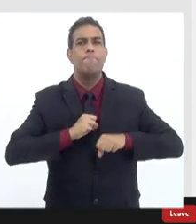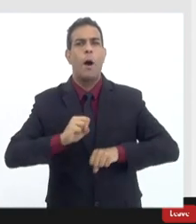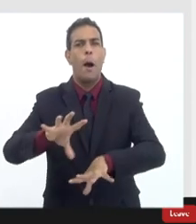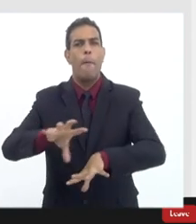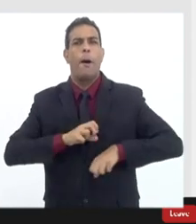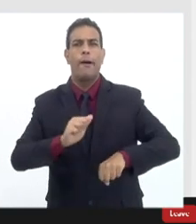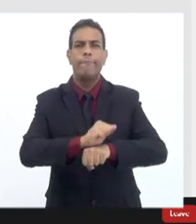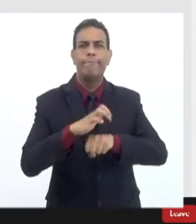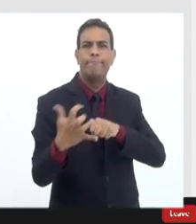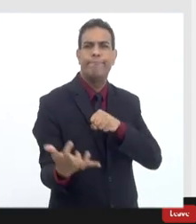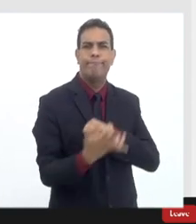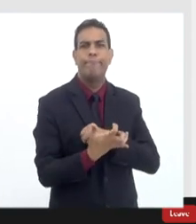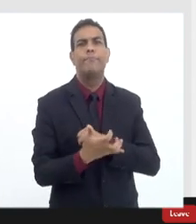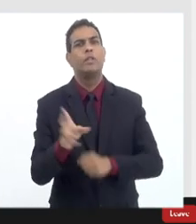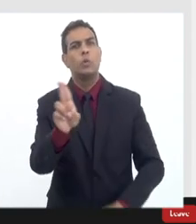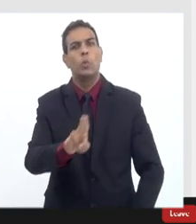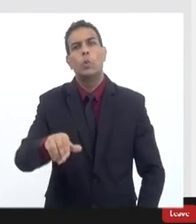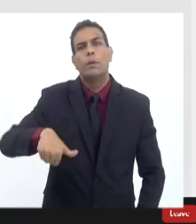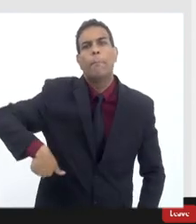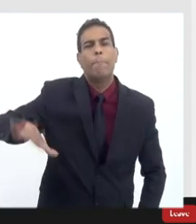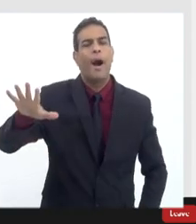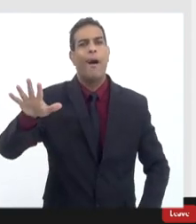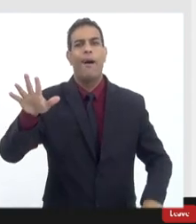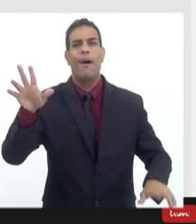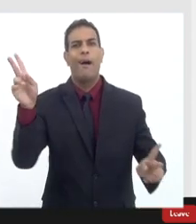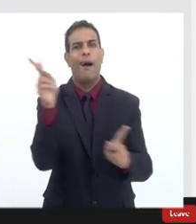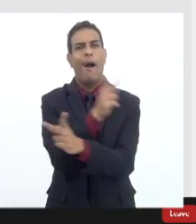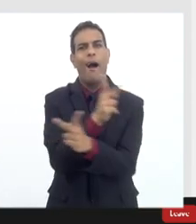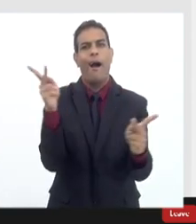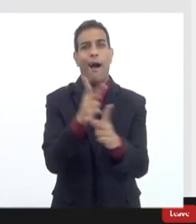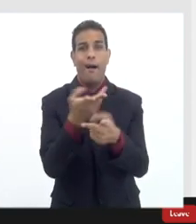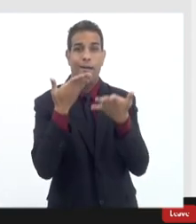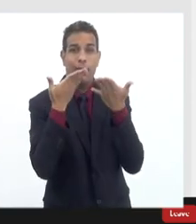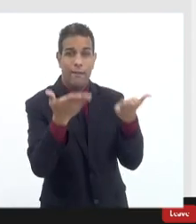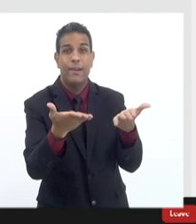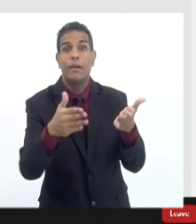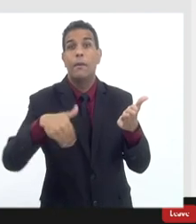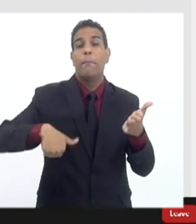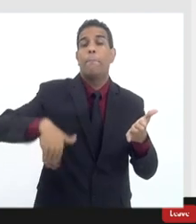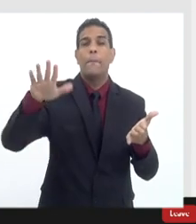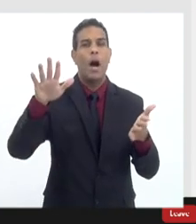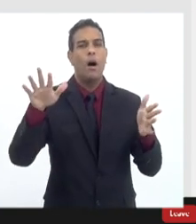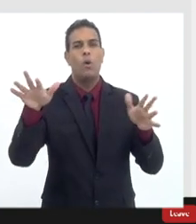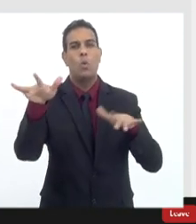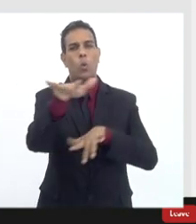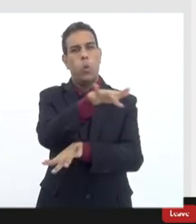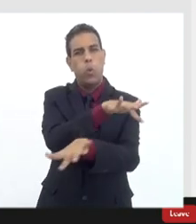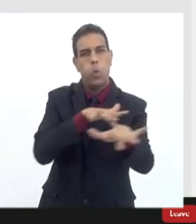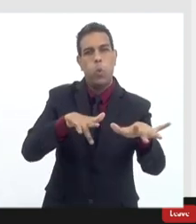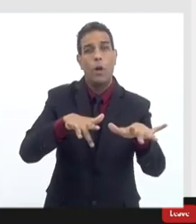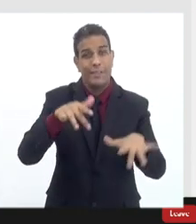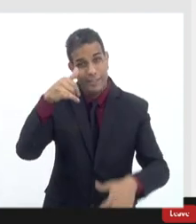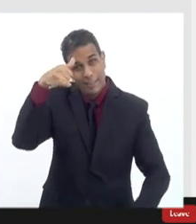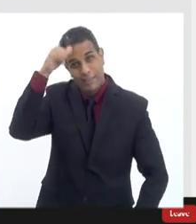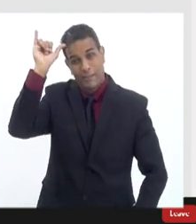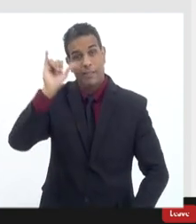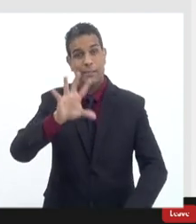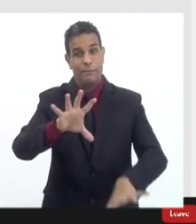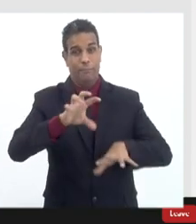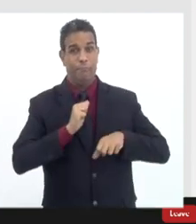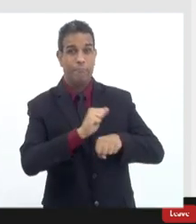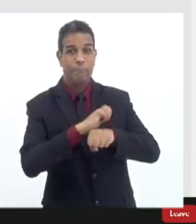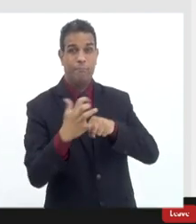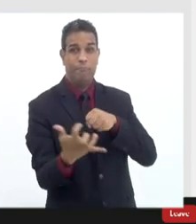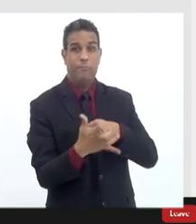coronavírus é por via aérea, então a ventilação é o elemento central na prevenção à transmissão do